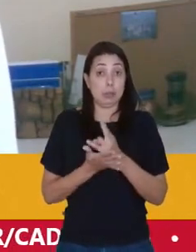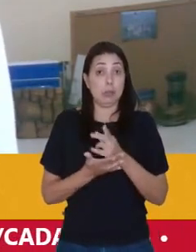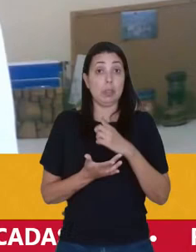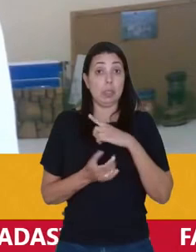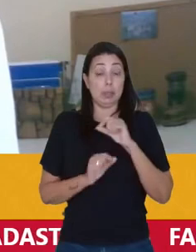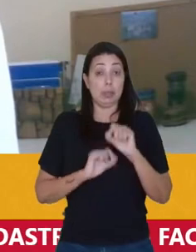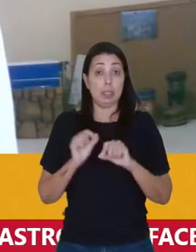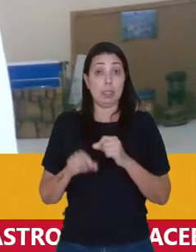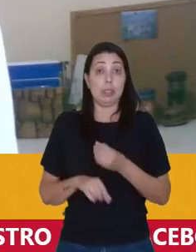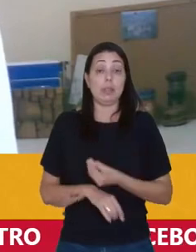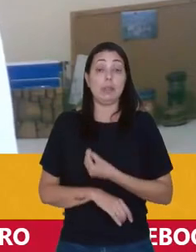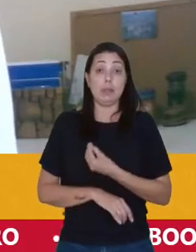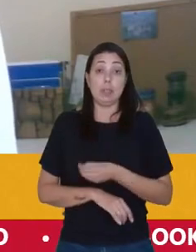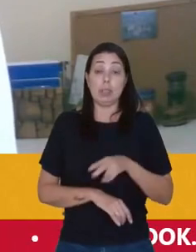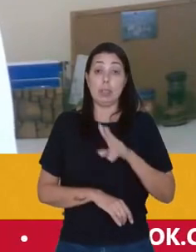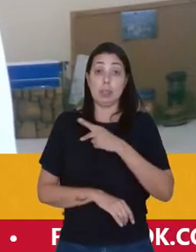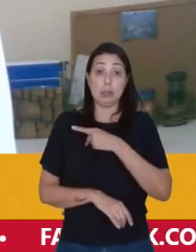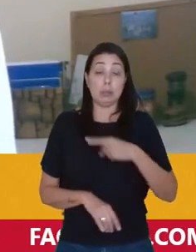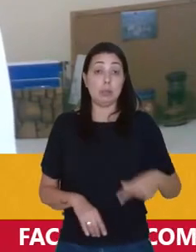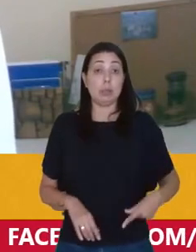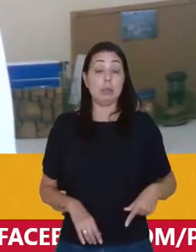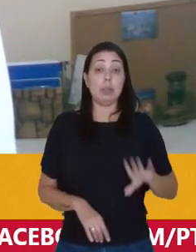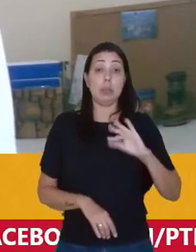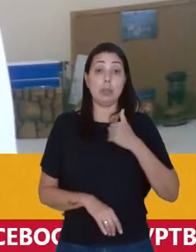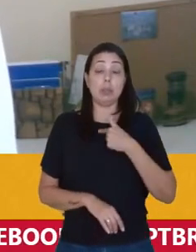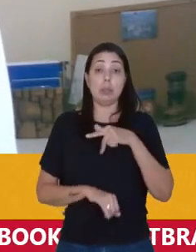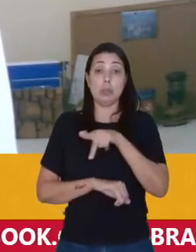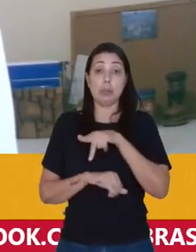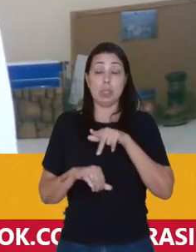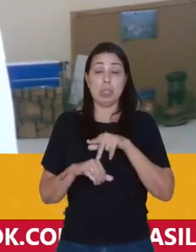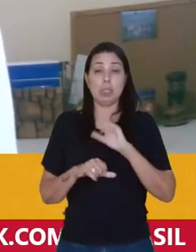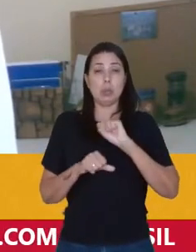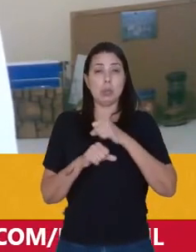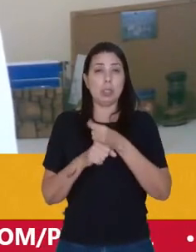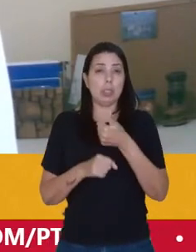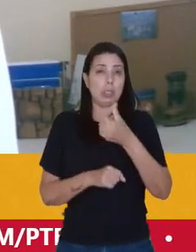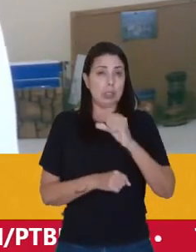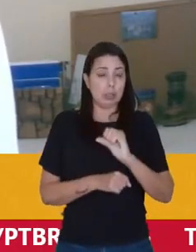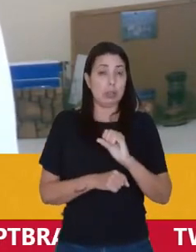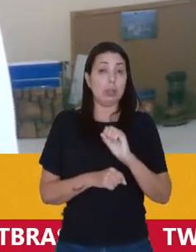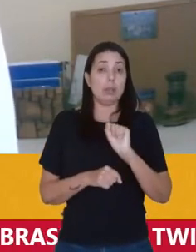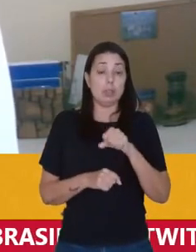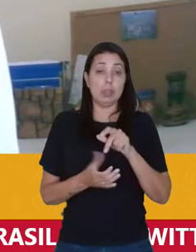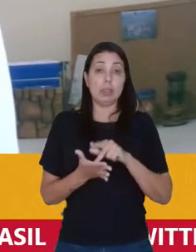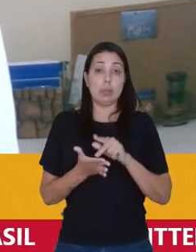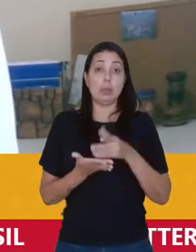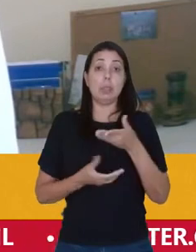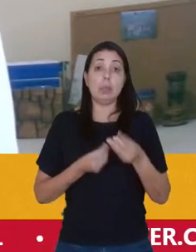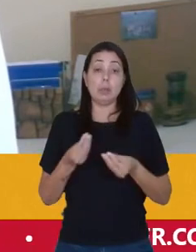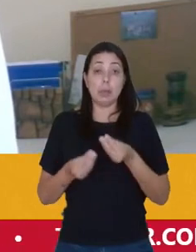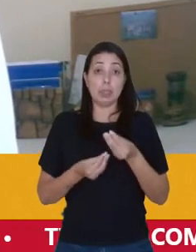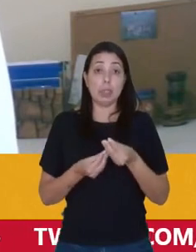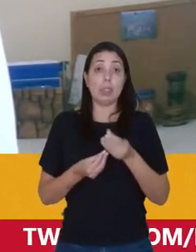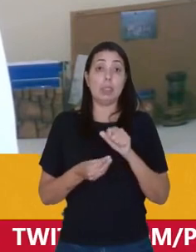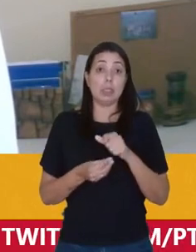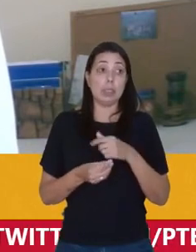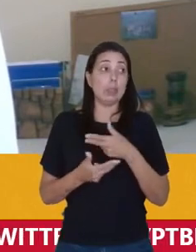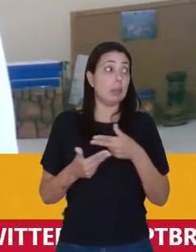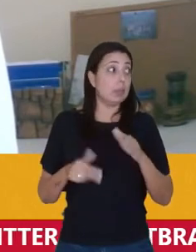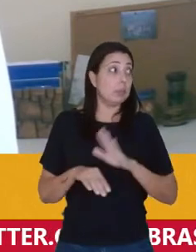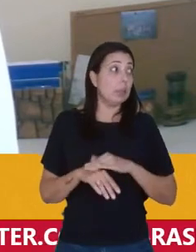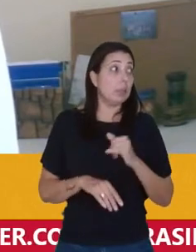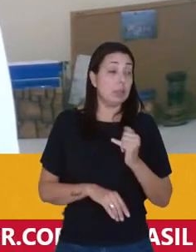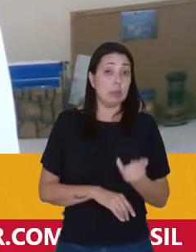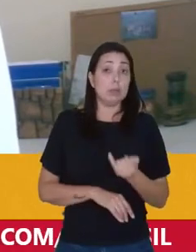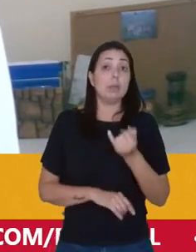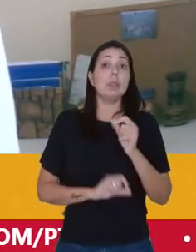histórico de políticas públicas racializadas no nosso país, desde o século XIX, com o branqueamento, Então, eu agradeço muito por mais essa oportunidade